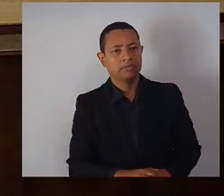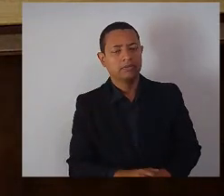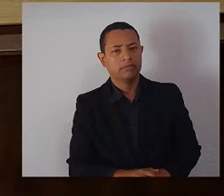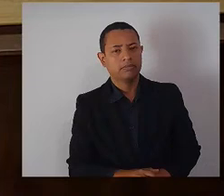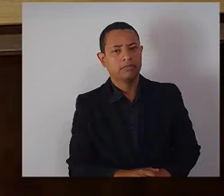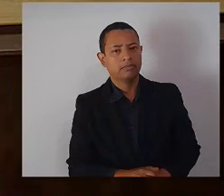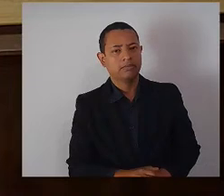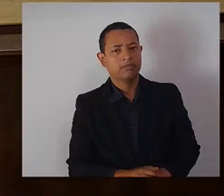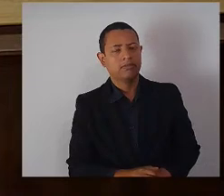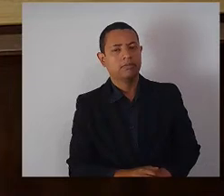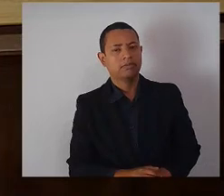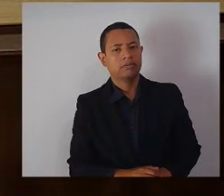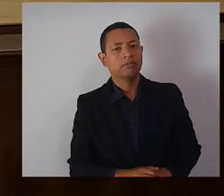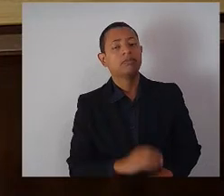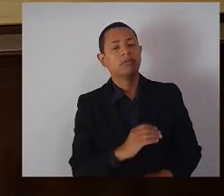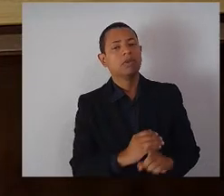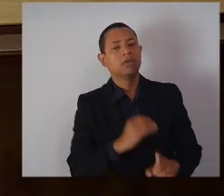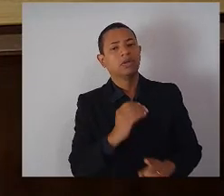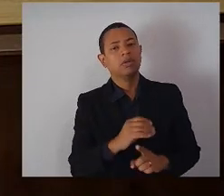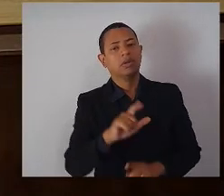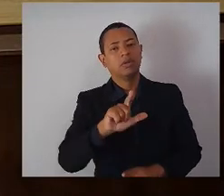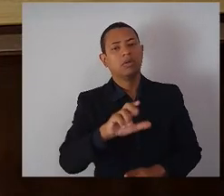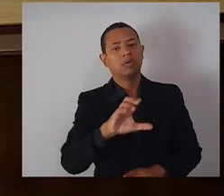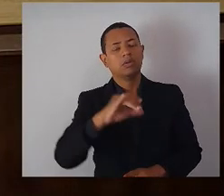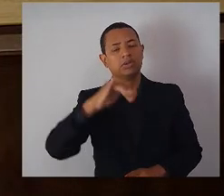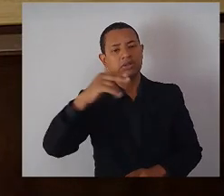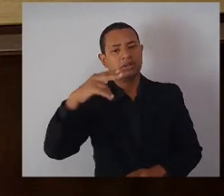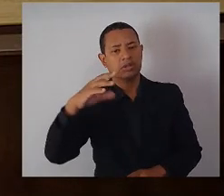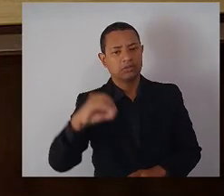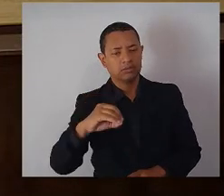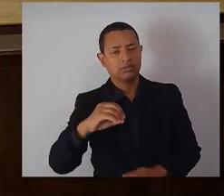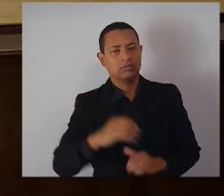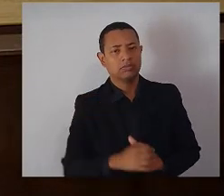Na sequência, vem o desembargador Luciano Nunes Maia Freire.